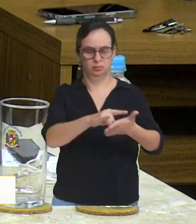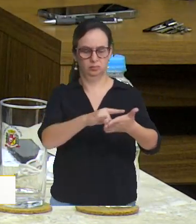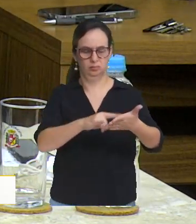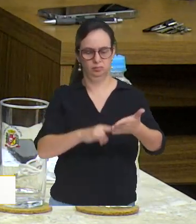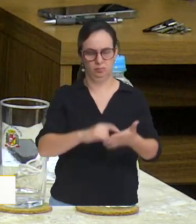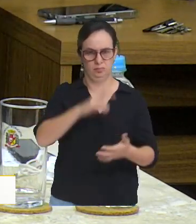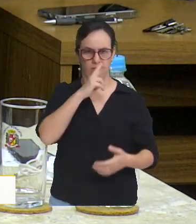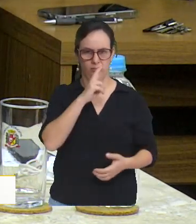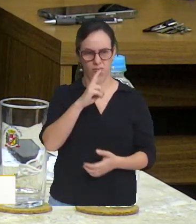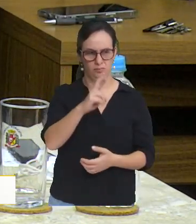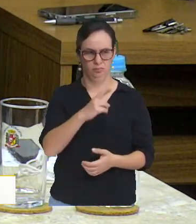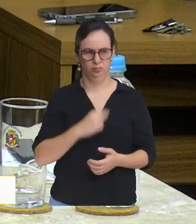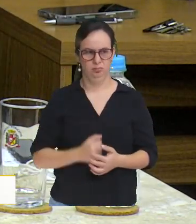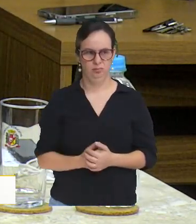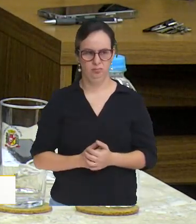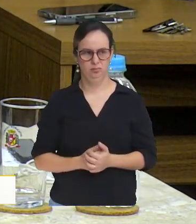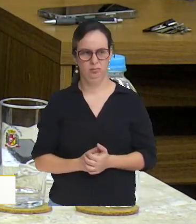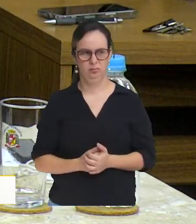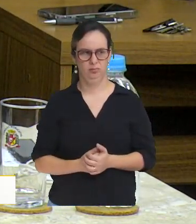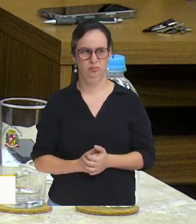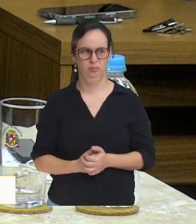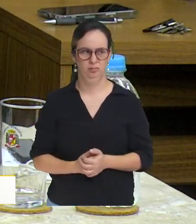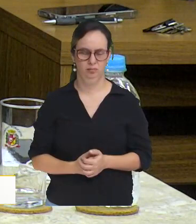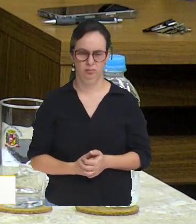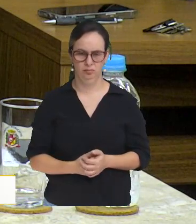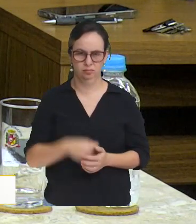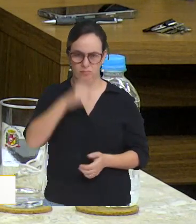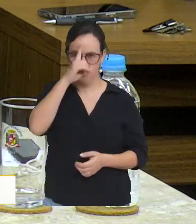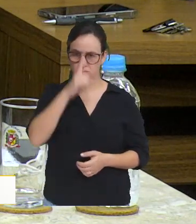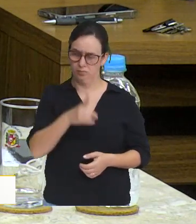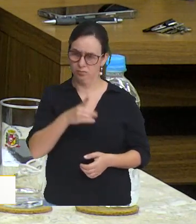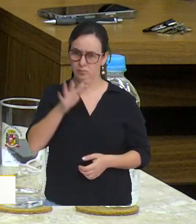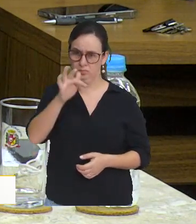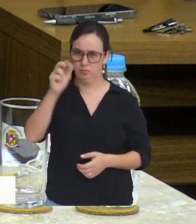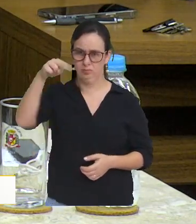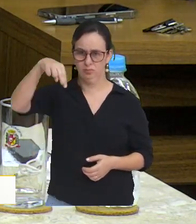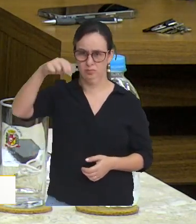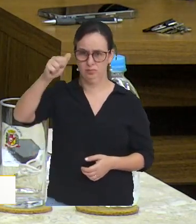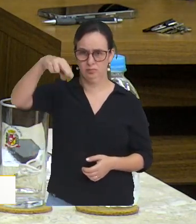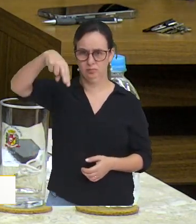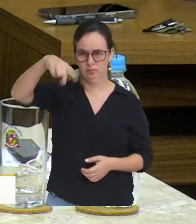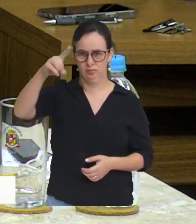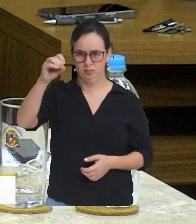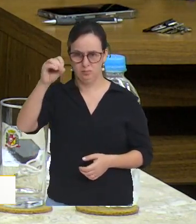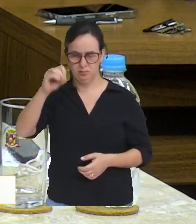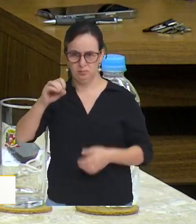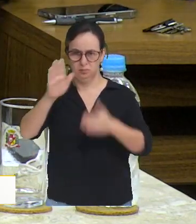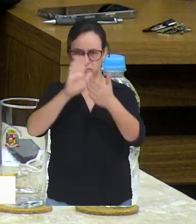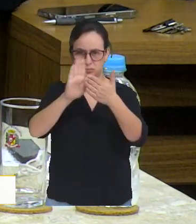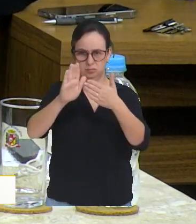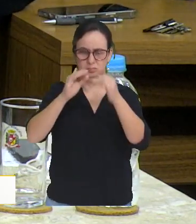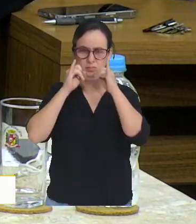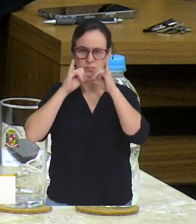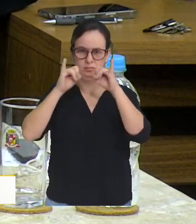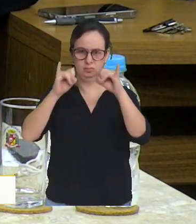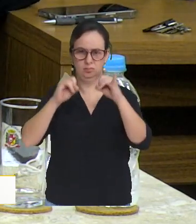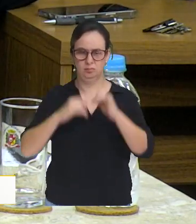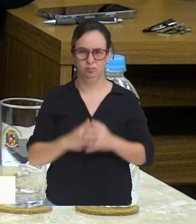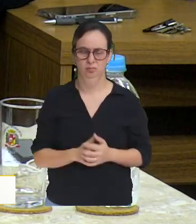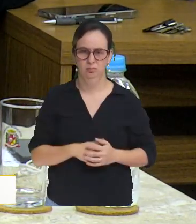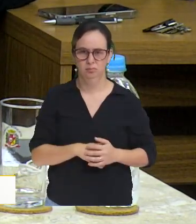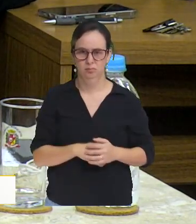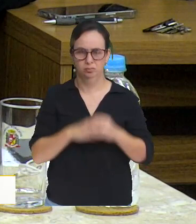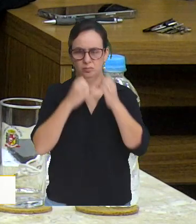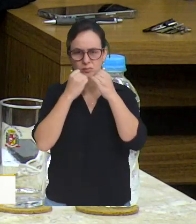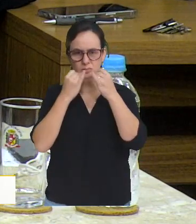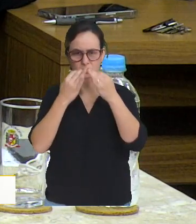resposta do requerimento enviado pelo vereador Fernando Vieira, onde tem todas as informações referente a